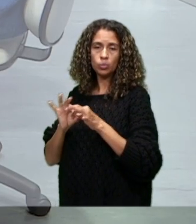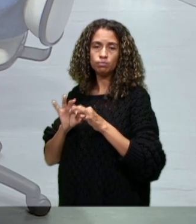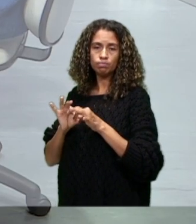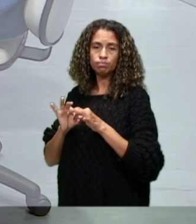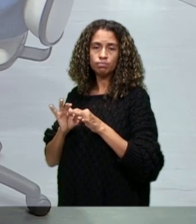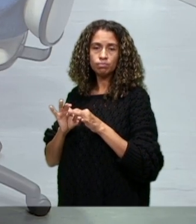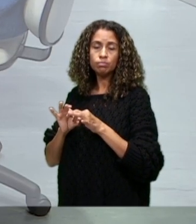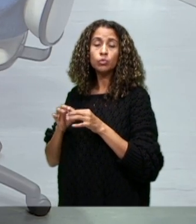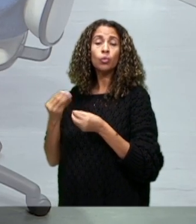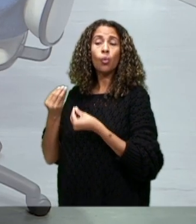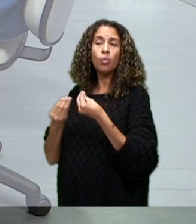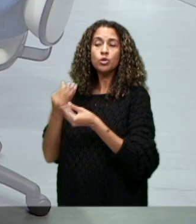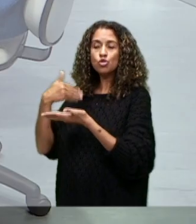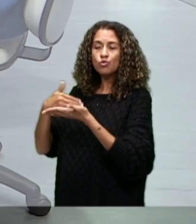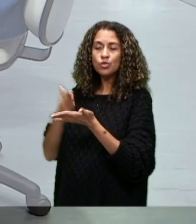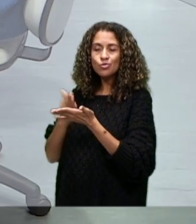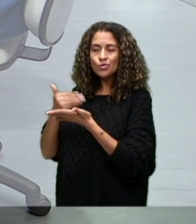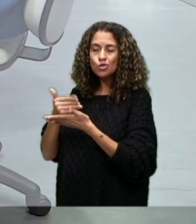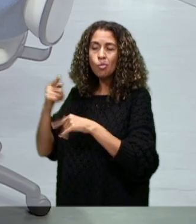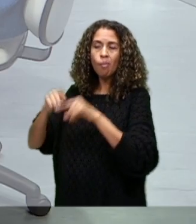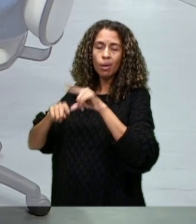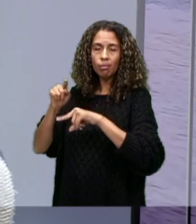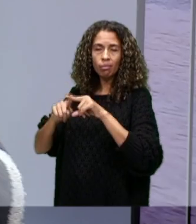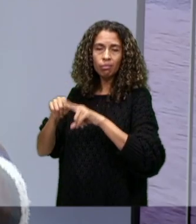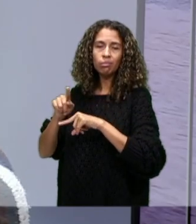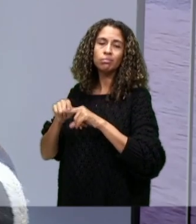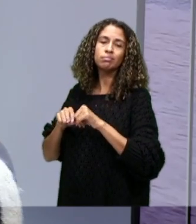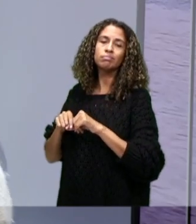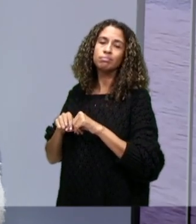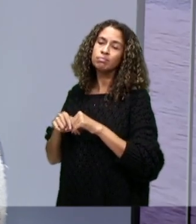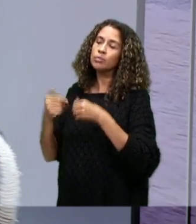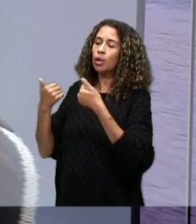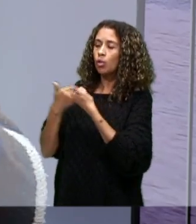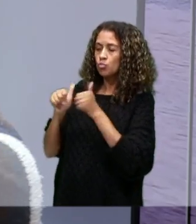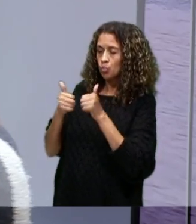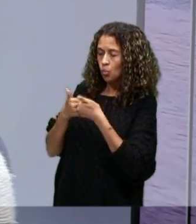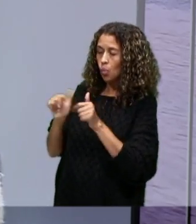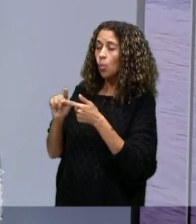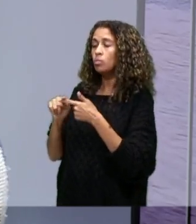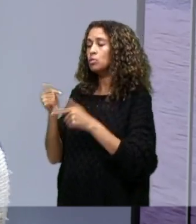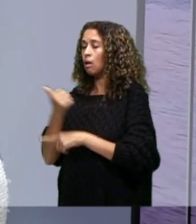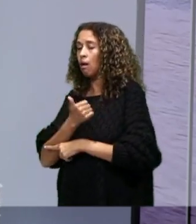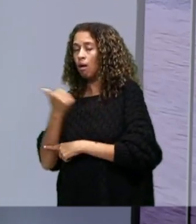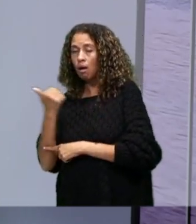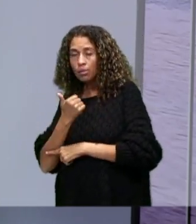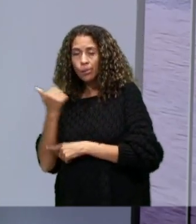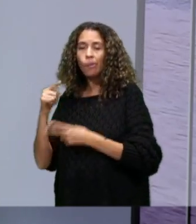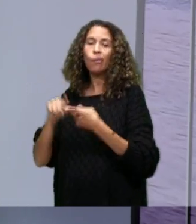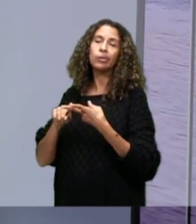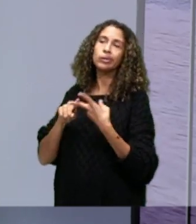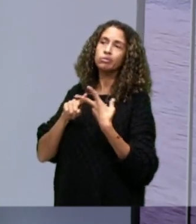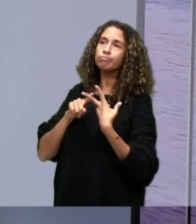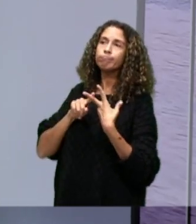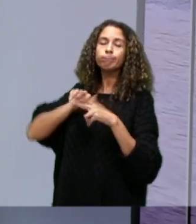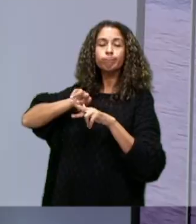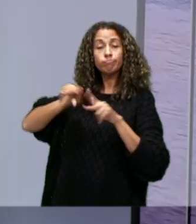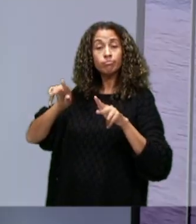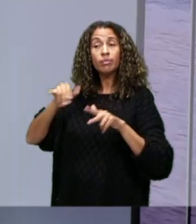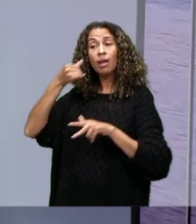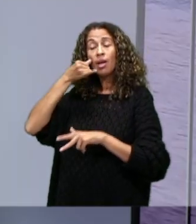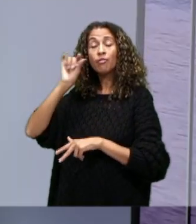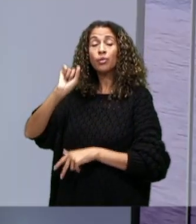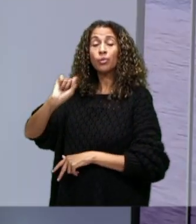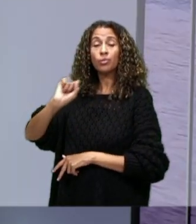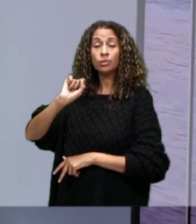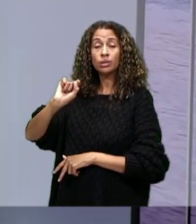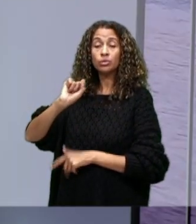gente pode dividir algumas coisas, até desde um transporte público, uma carona, né? Essas coisas que evitam a questão